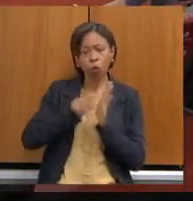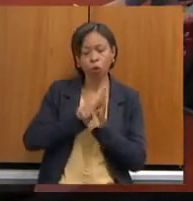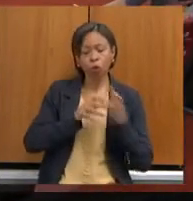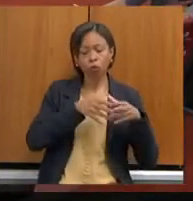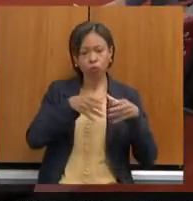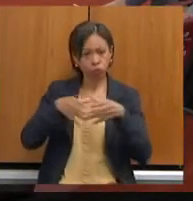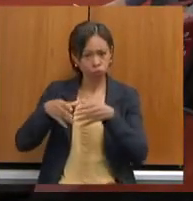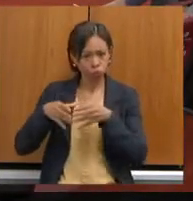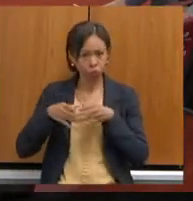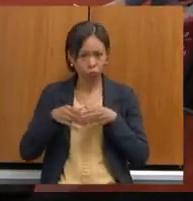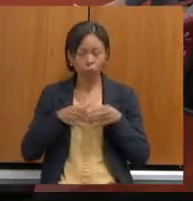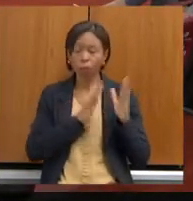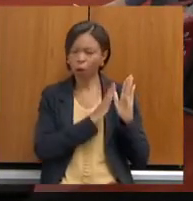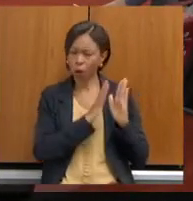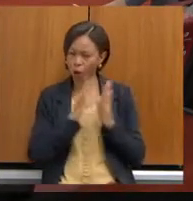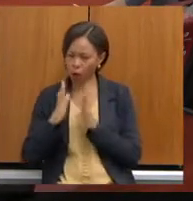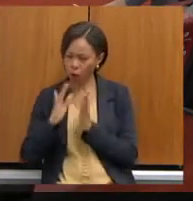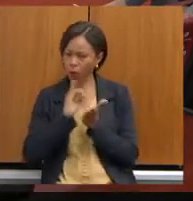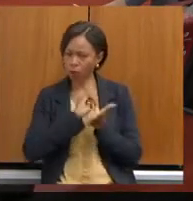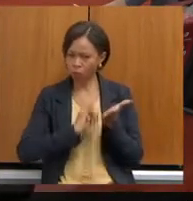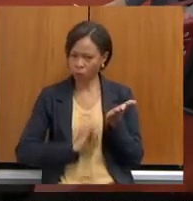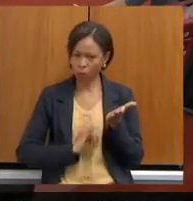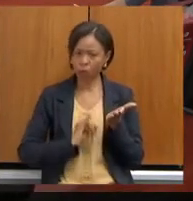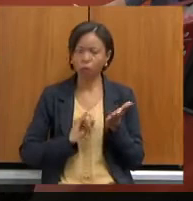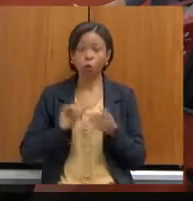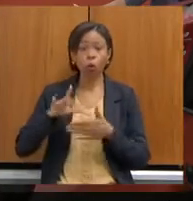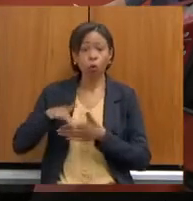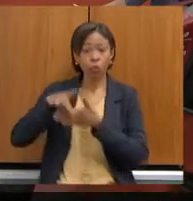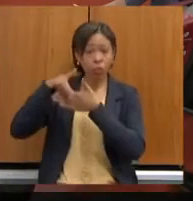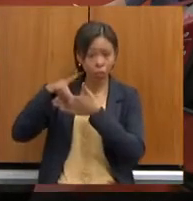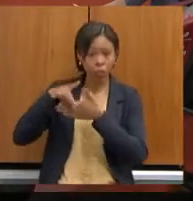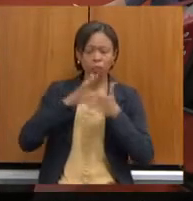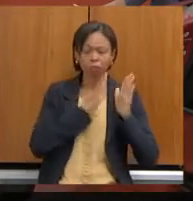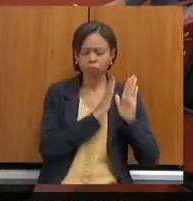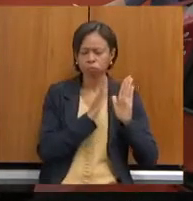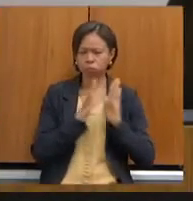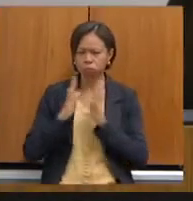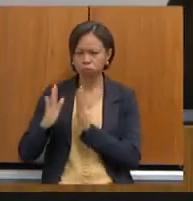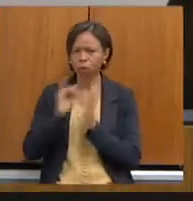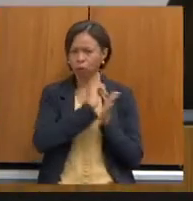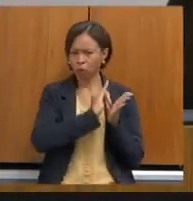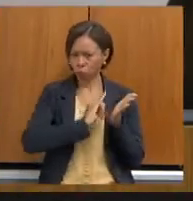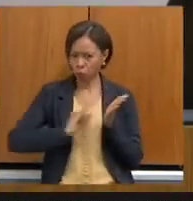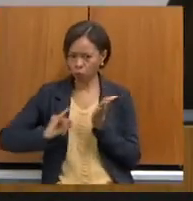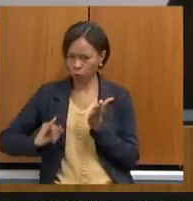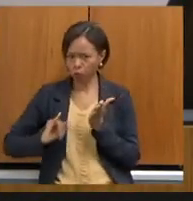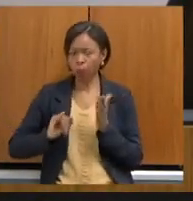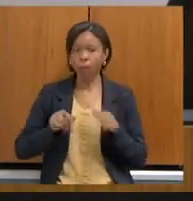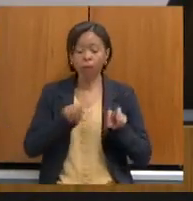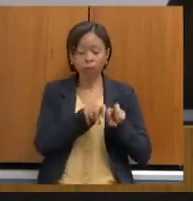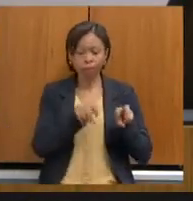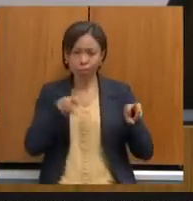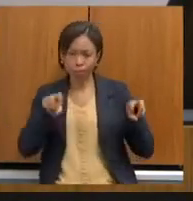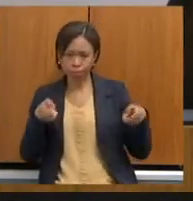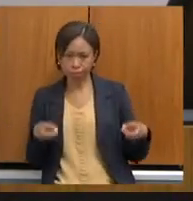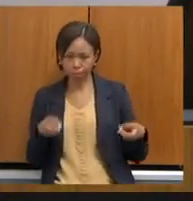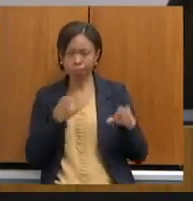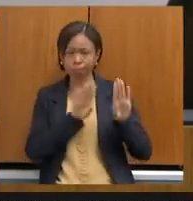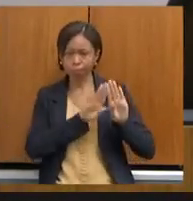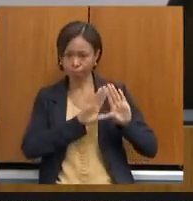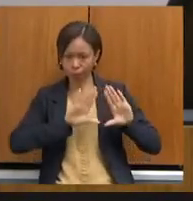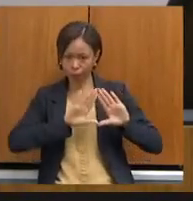por ordem de inscrição Líder por ordem de inscrição membros da mesa da Assembleia